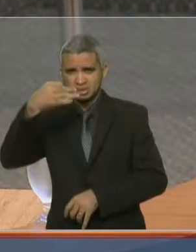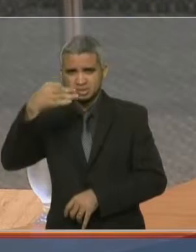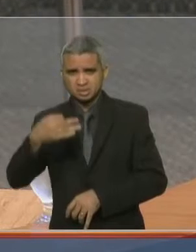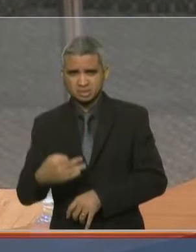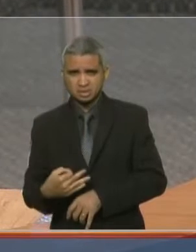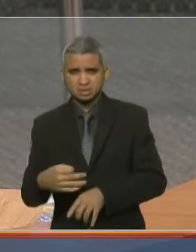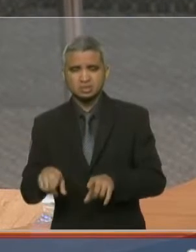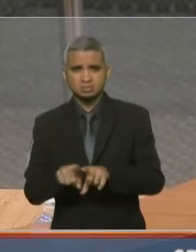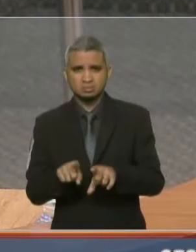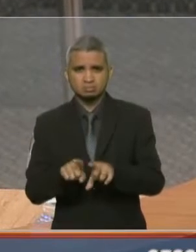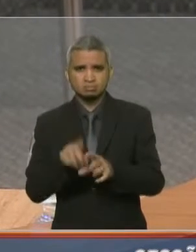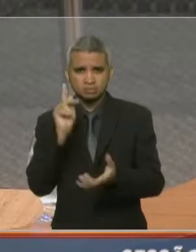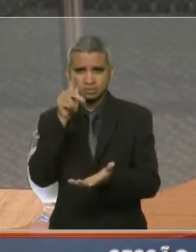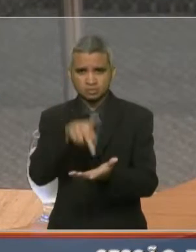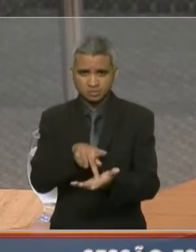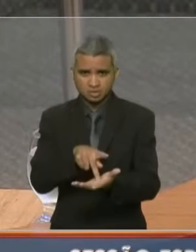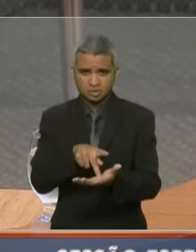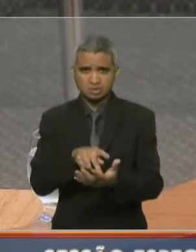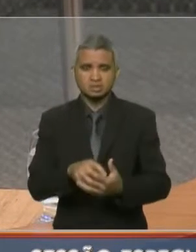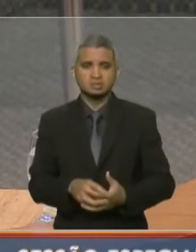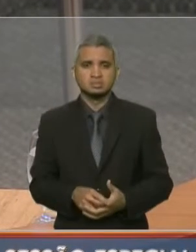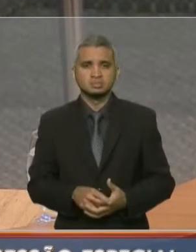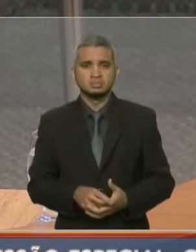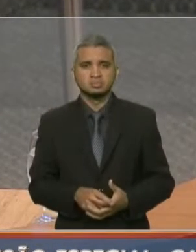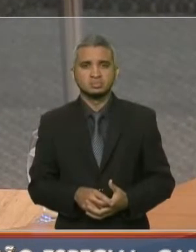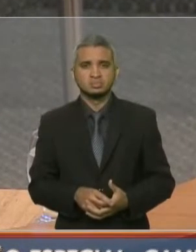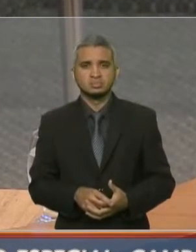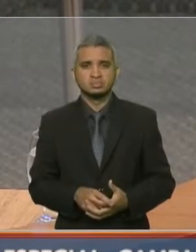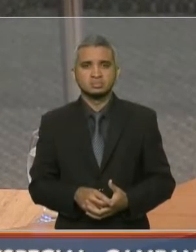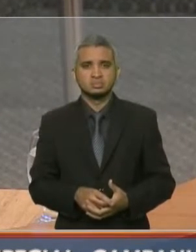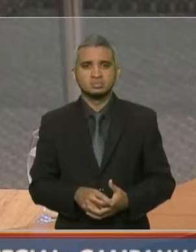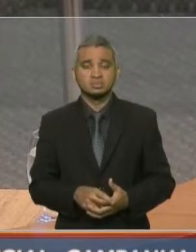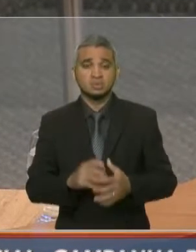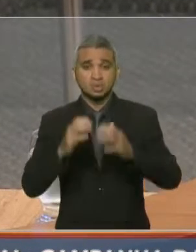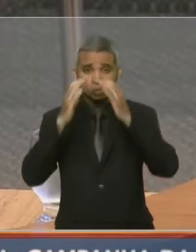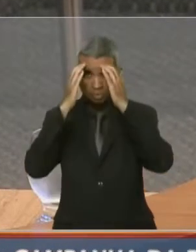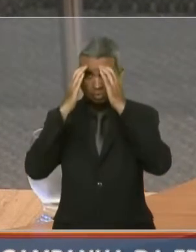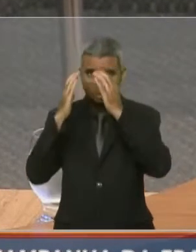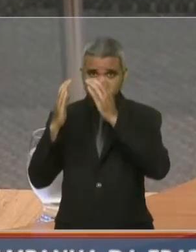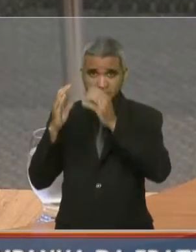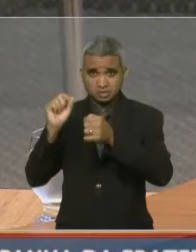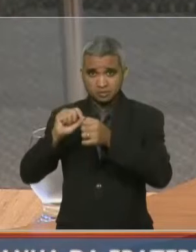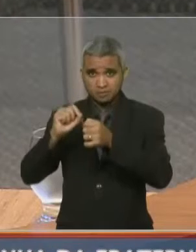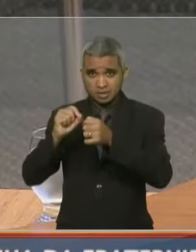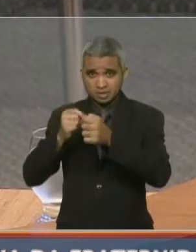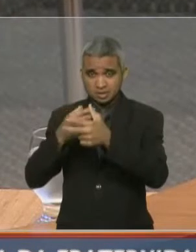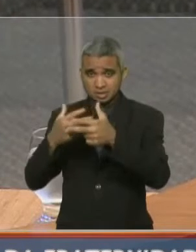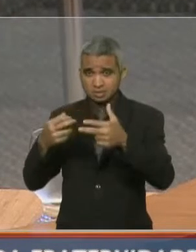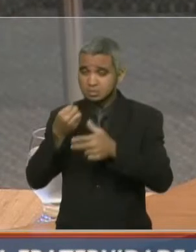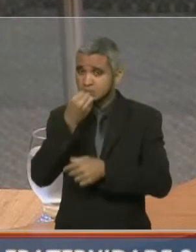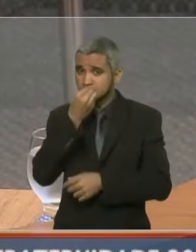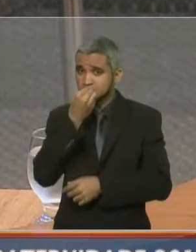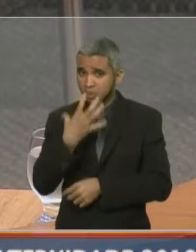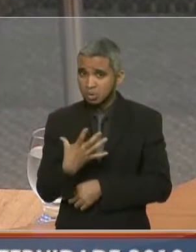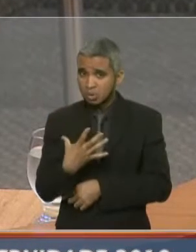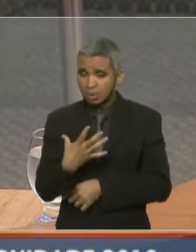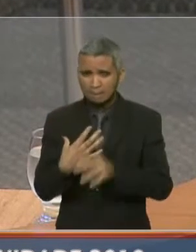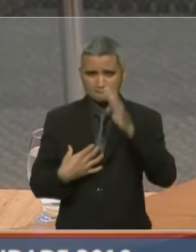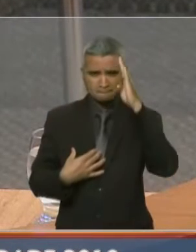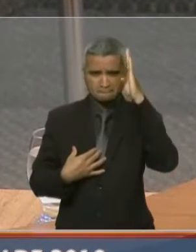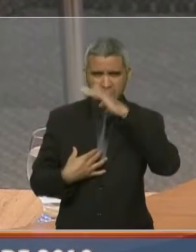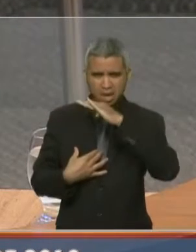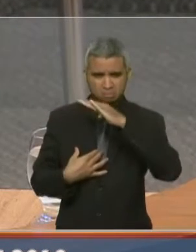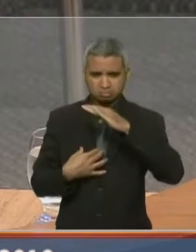verdade, fazendo o bem e fugindo do que é mal, fazendo com que a justa ordem estabelecida por Deus